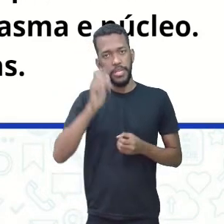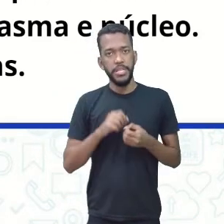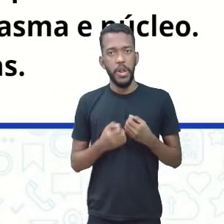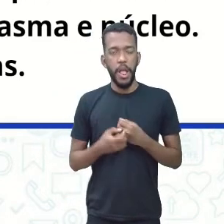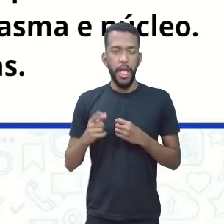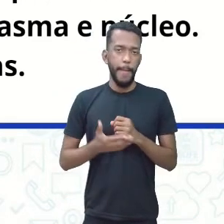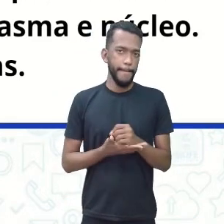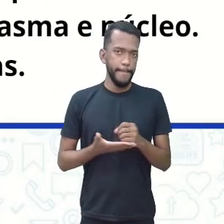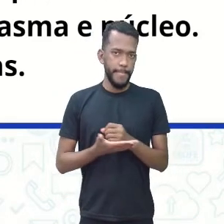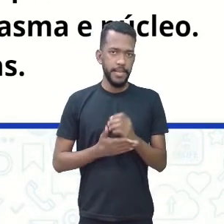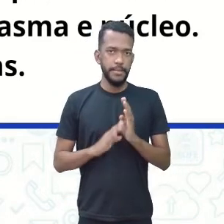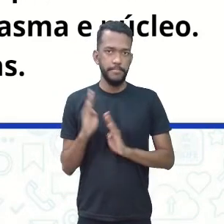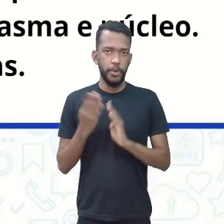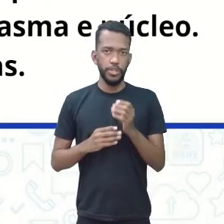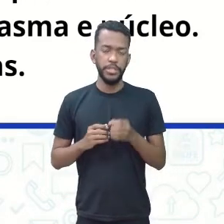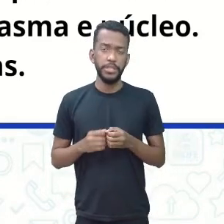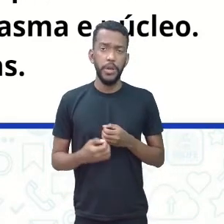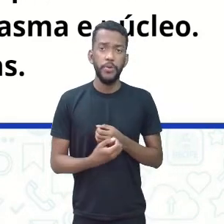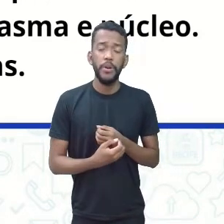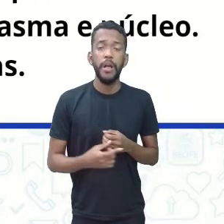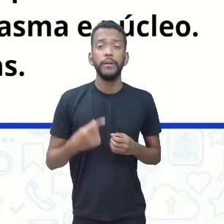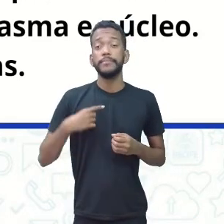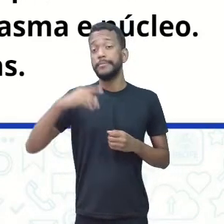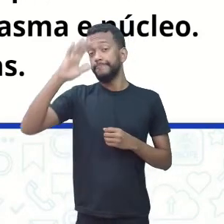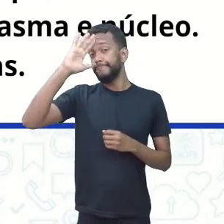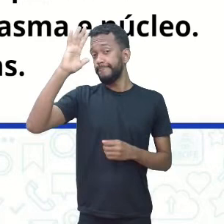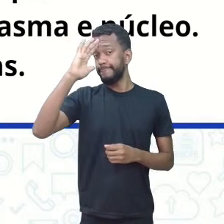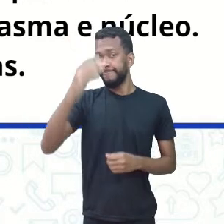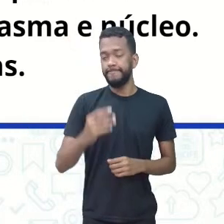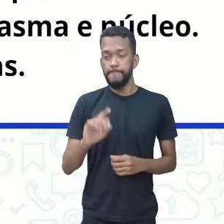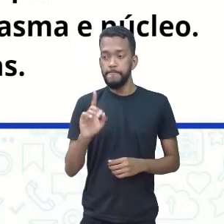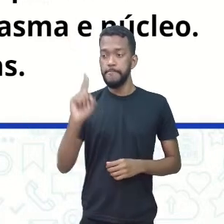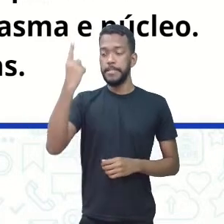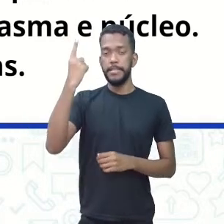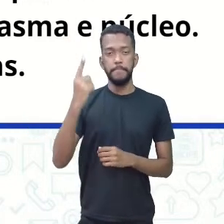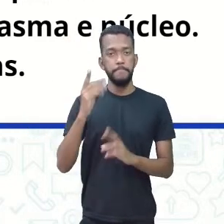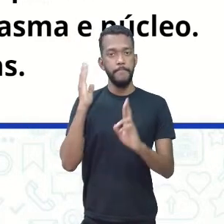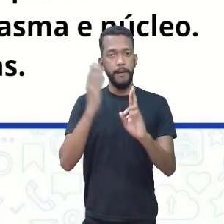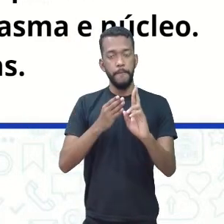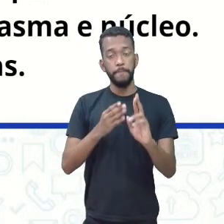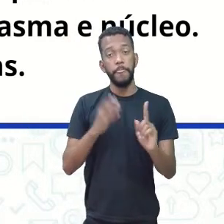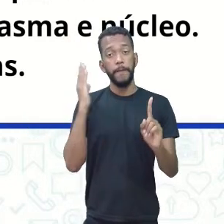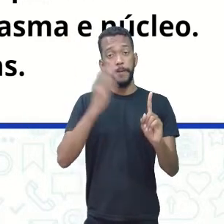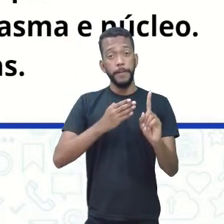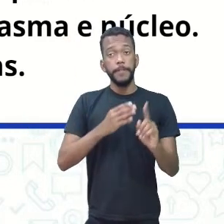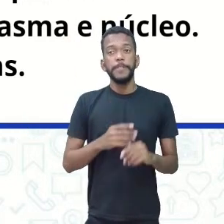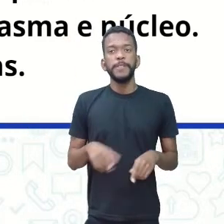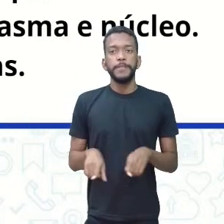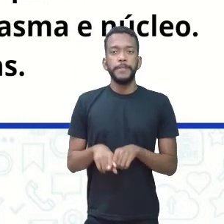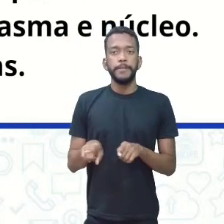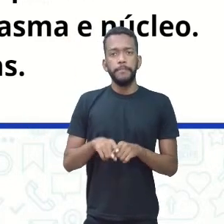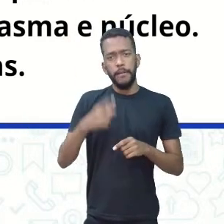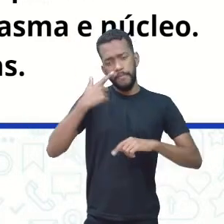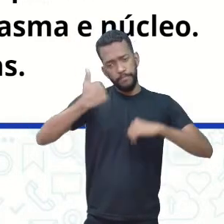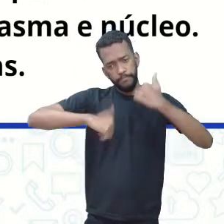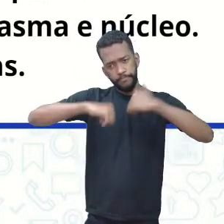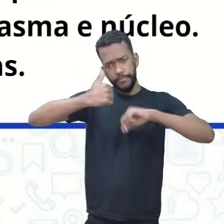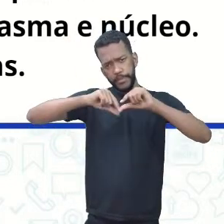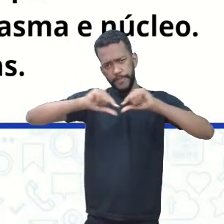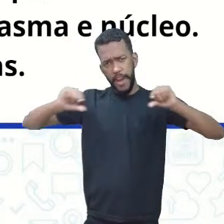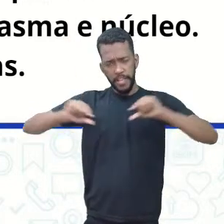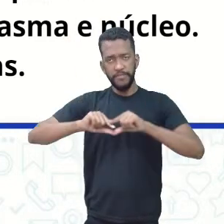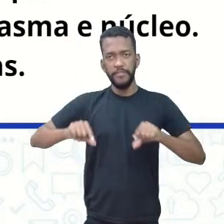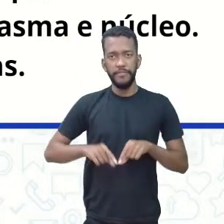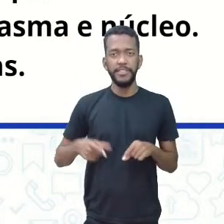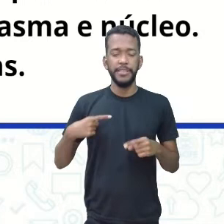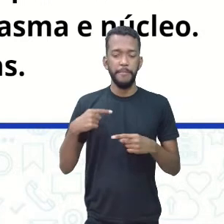celular, sustenta-se por uma ideia central. Analise as frases abaixo e marque aquela que indica